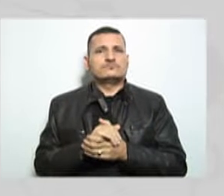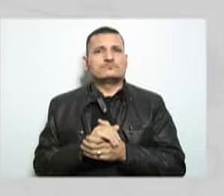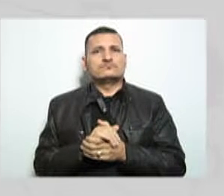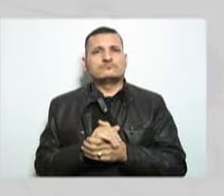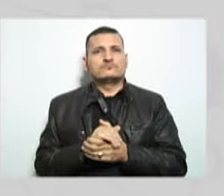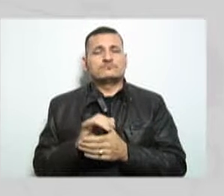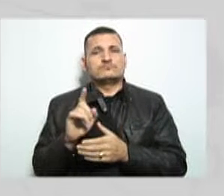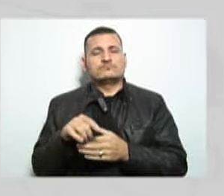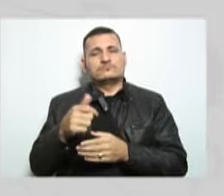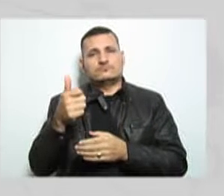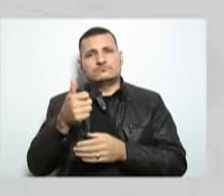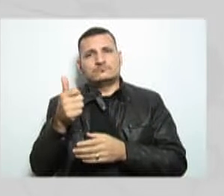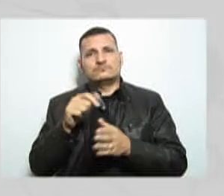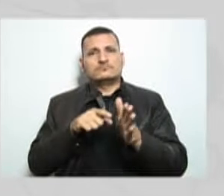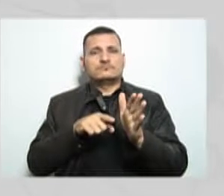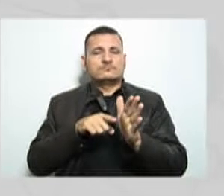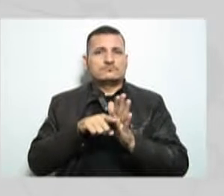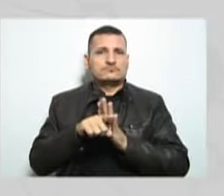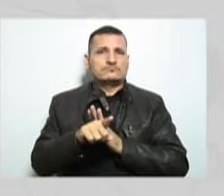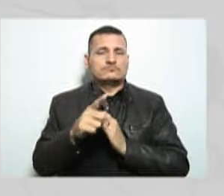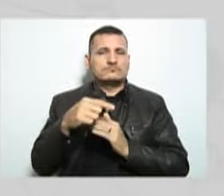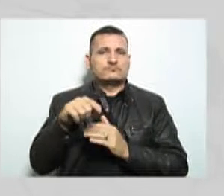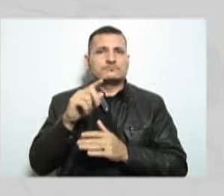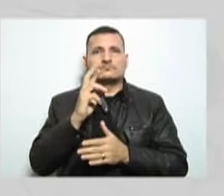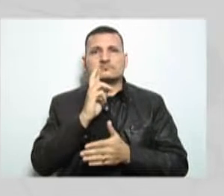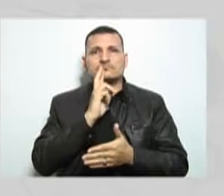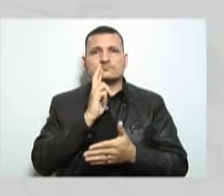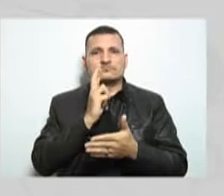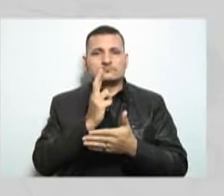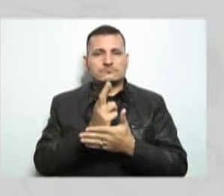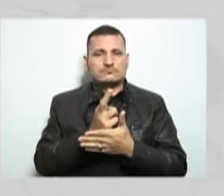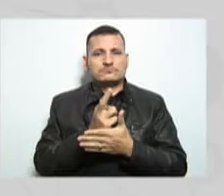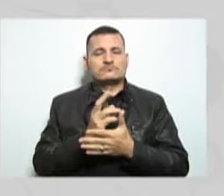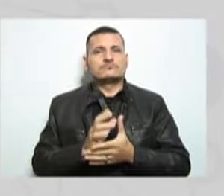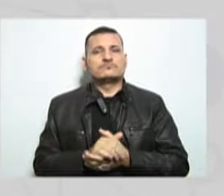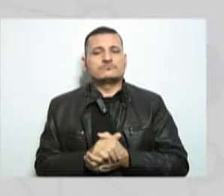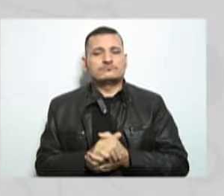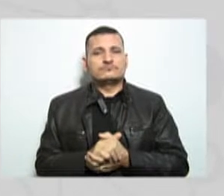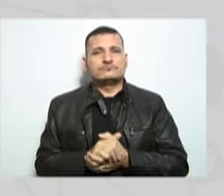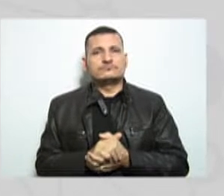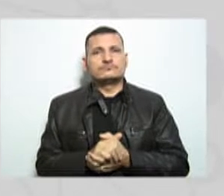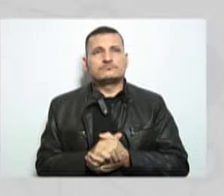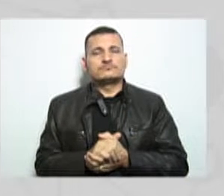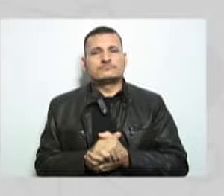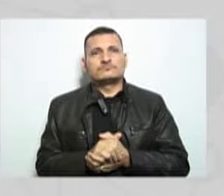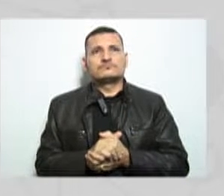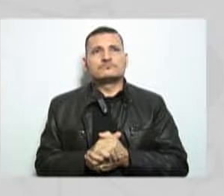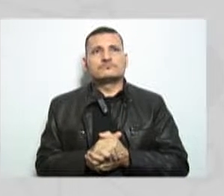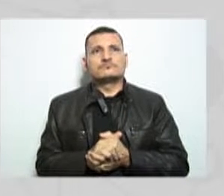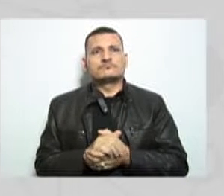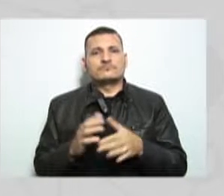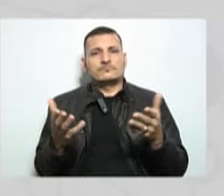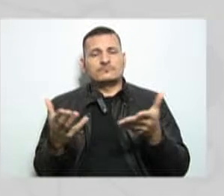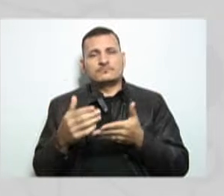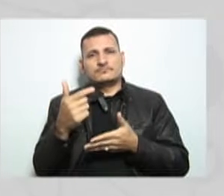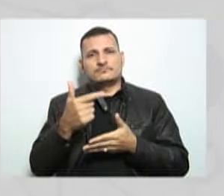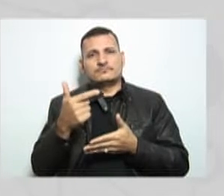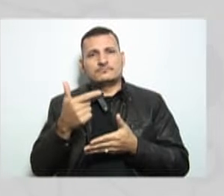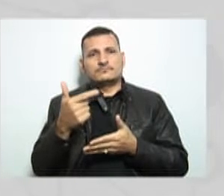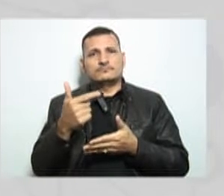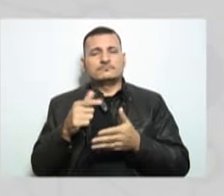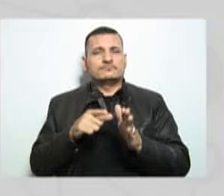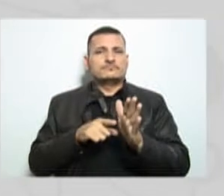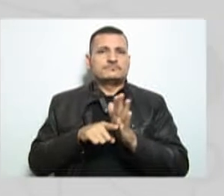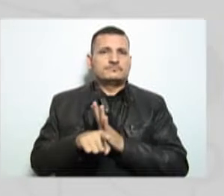a questão 1 para vocês definirem, certo? Vamos lá para a questão 2. Pedir para ser